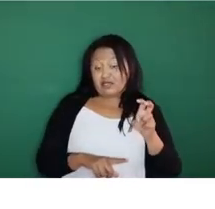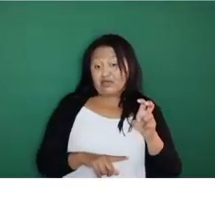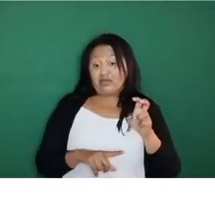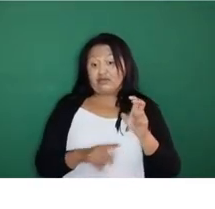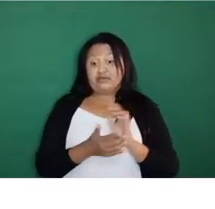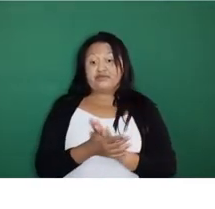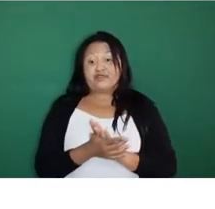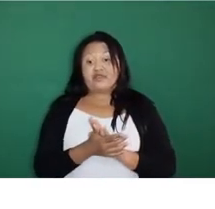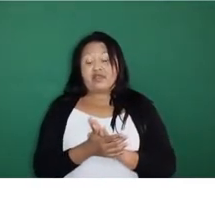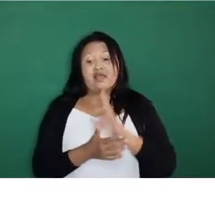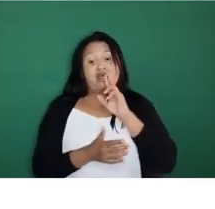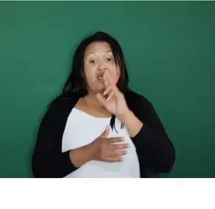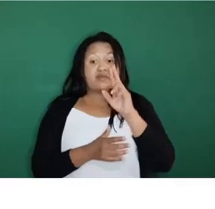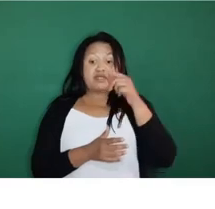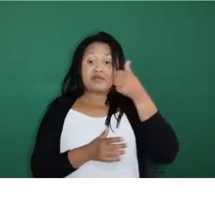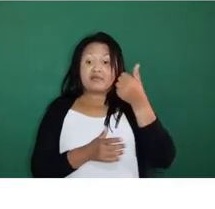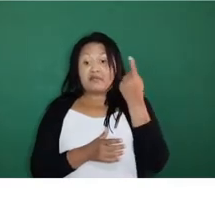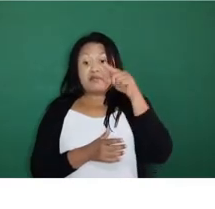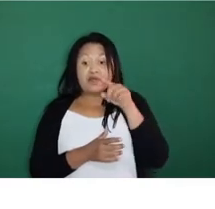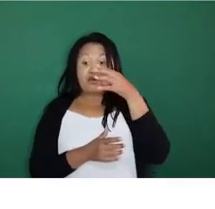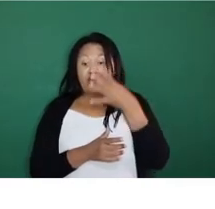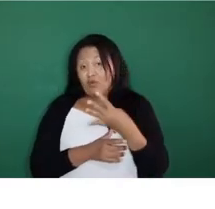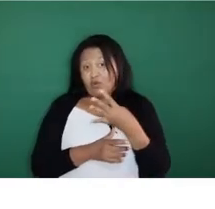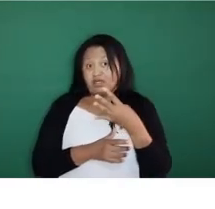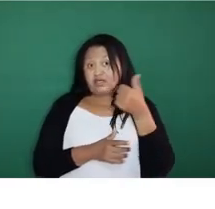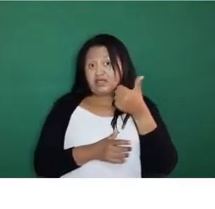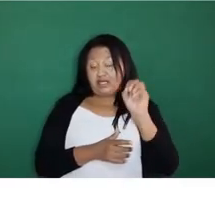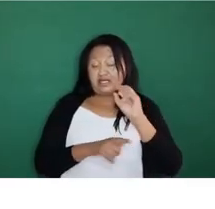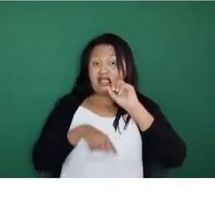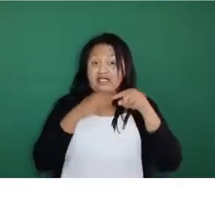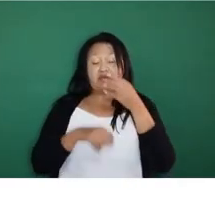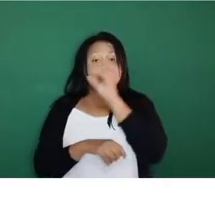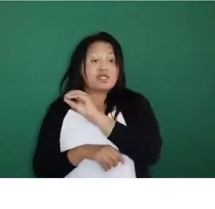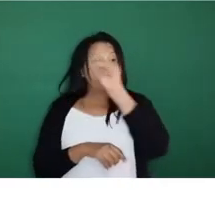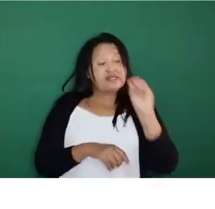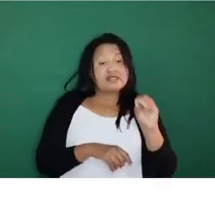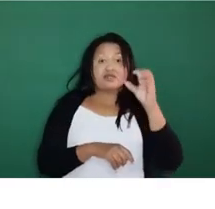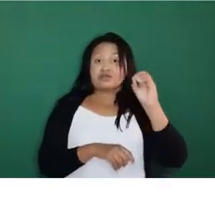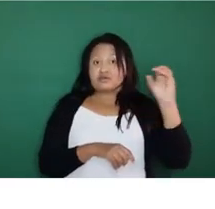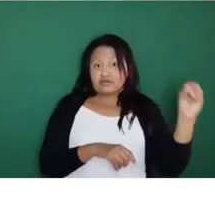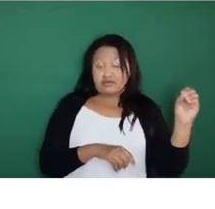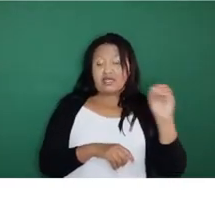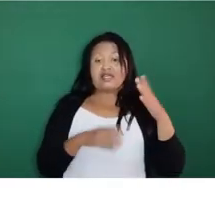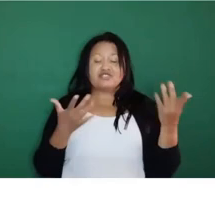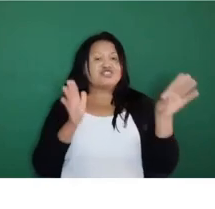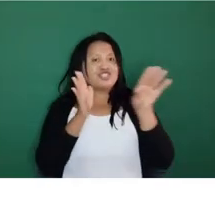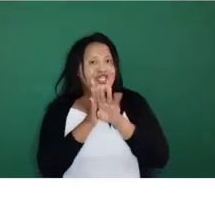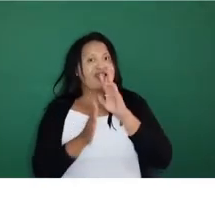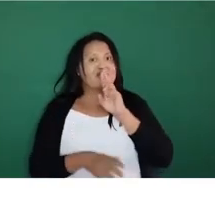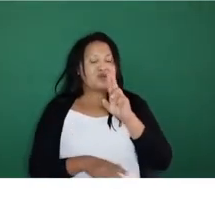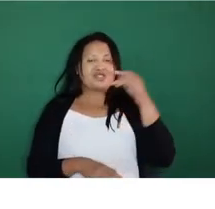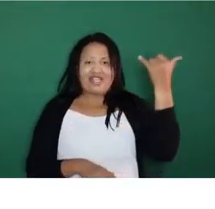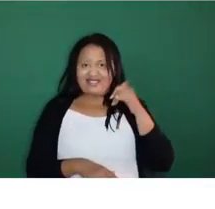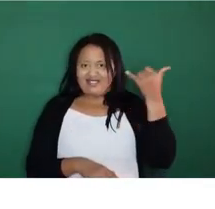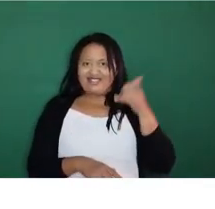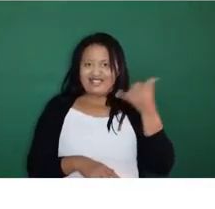dar 1410 e depois acrescento os dois zeros então cheguei no resultado da energia né a energia